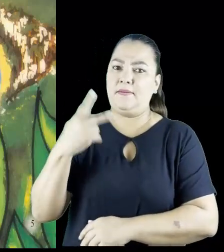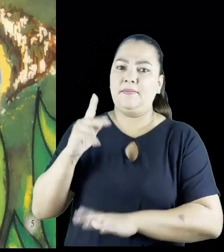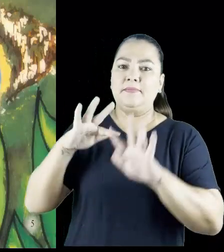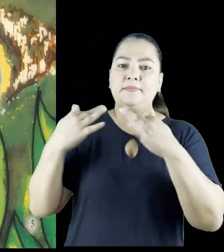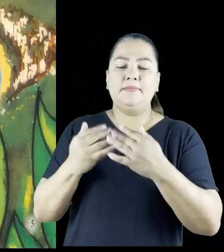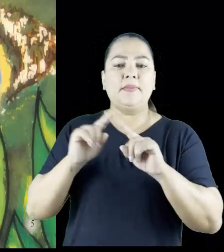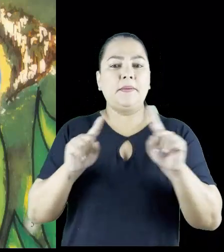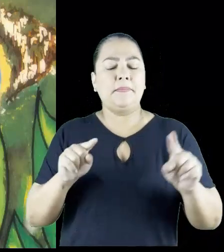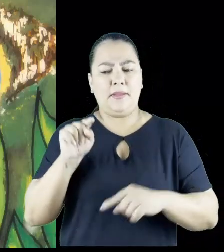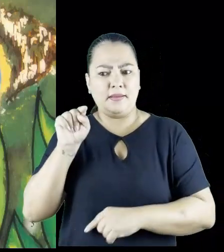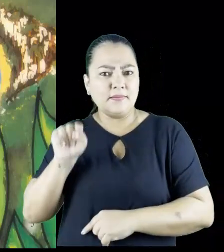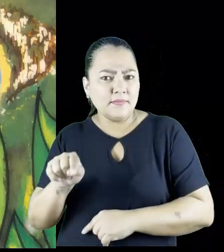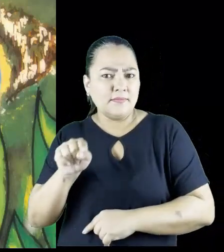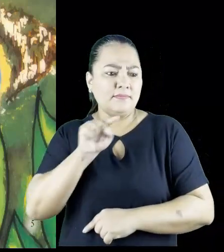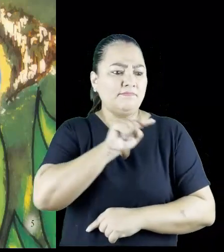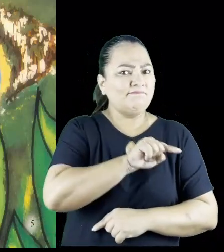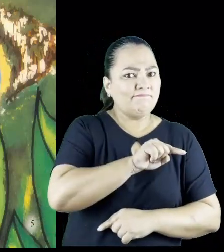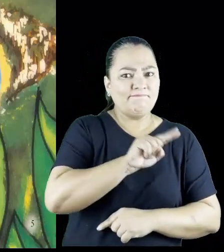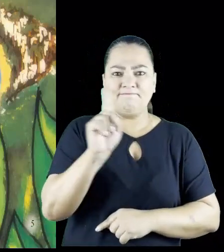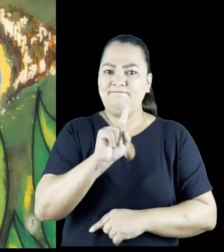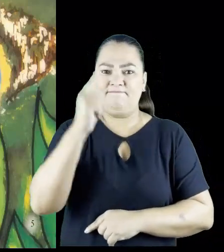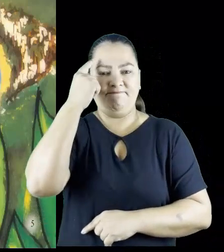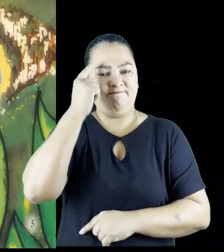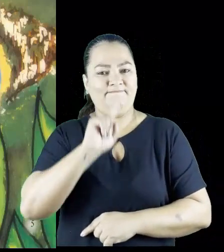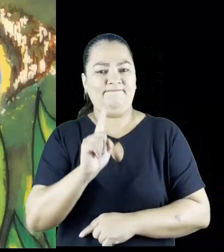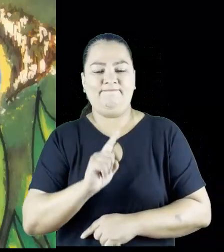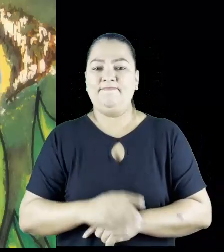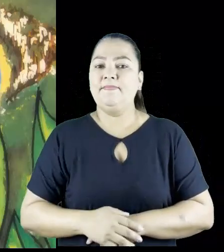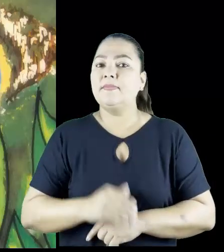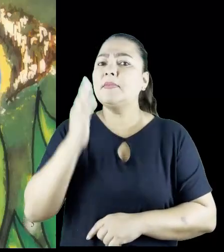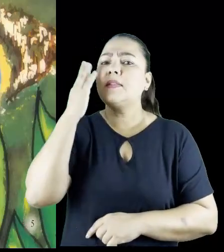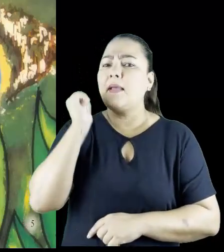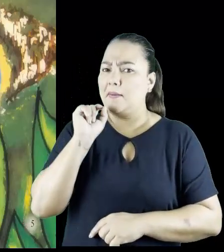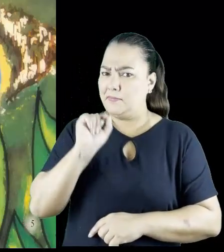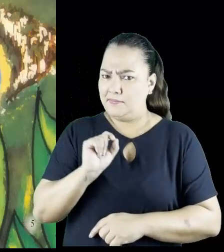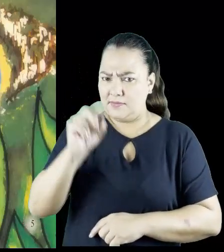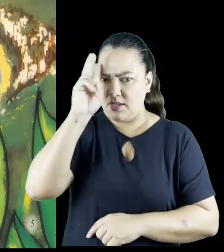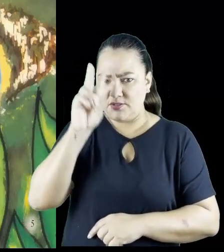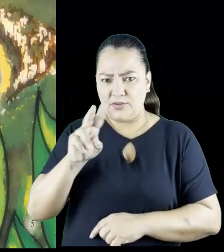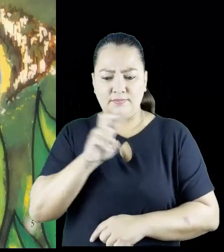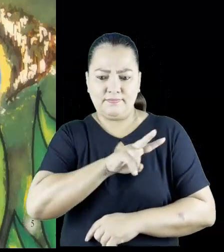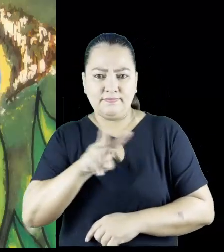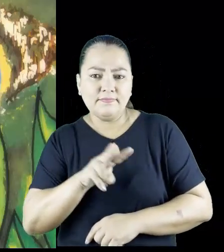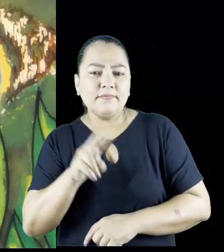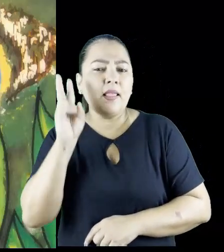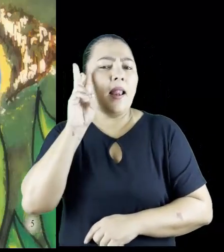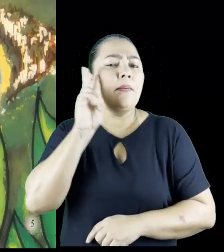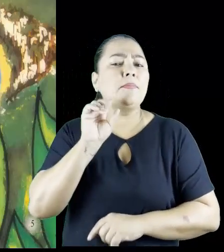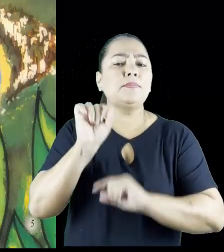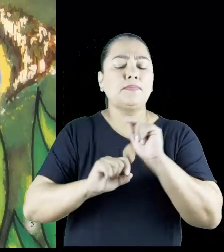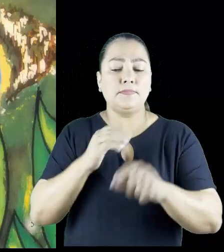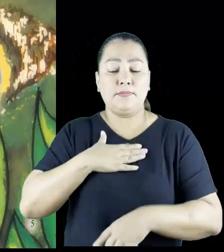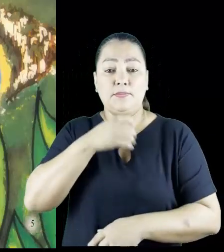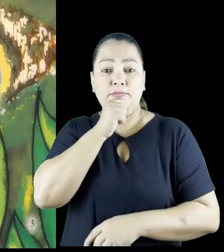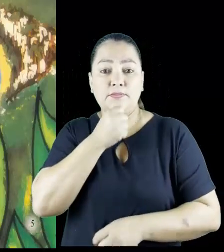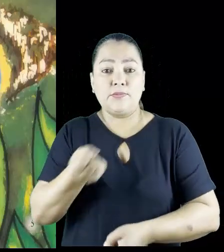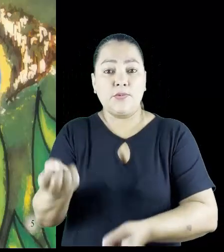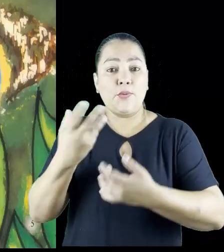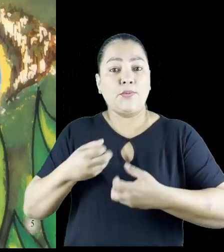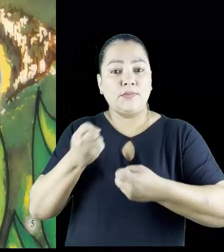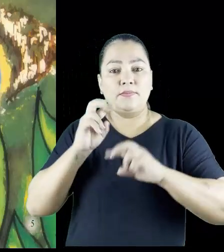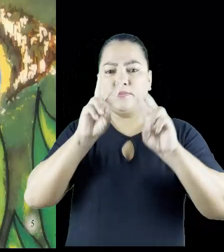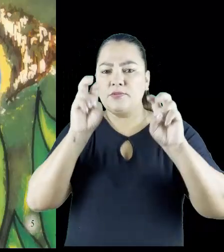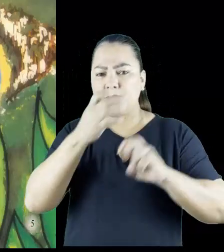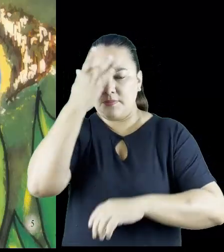melhor para a família. Mas Carlos e Carmen não pensavam assim não. Sabe, a história deles me lembrou muito as que meus